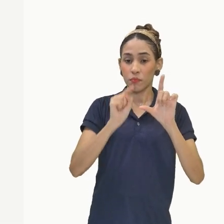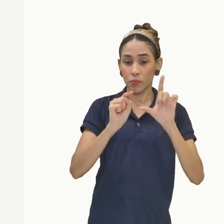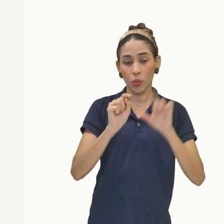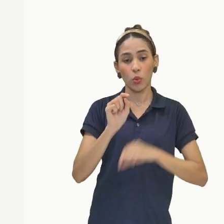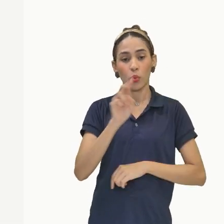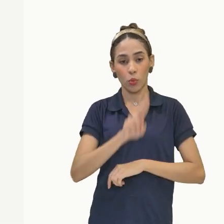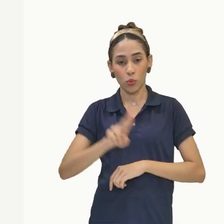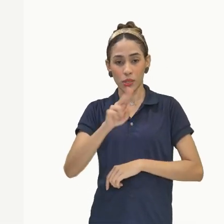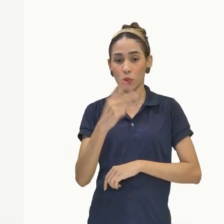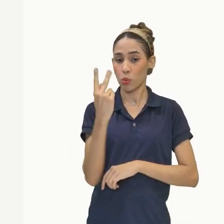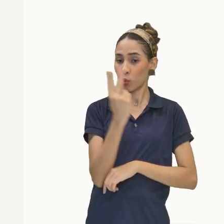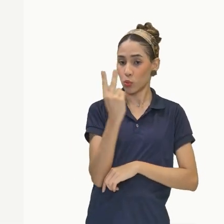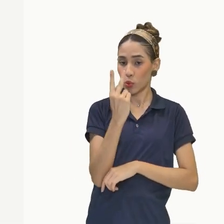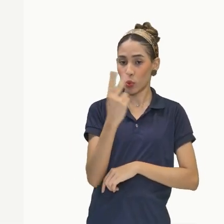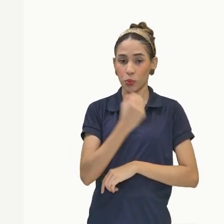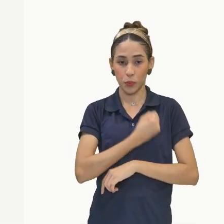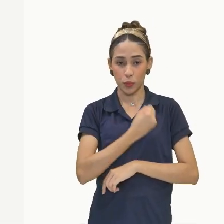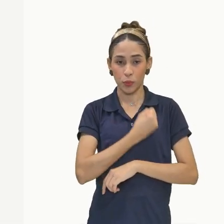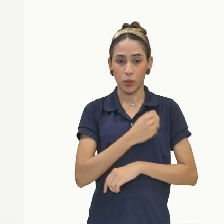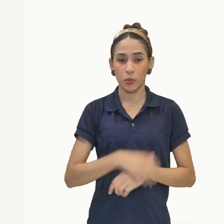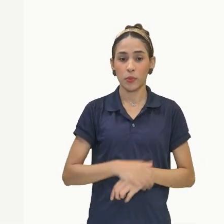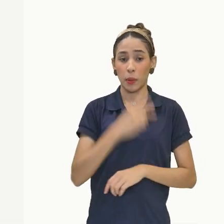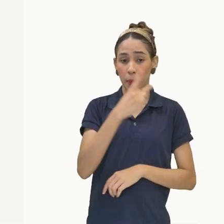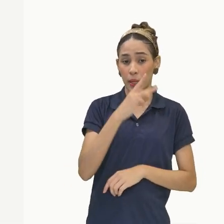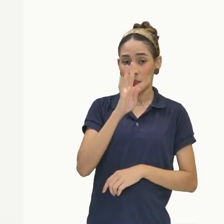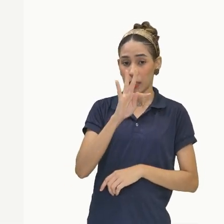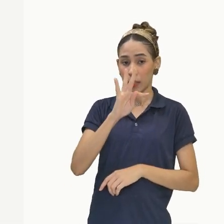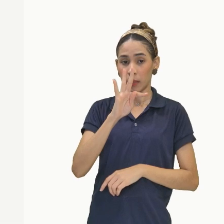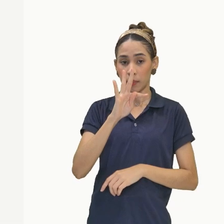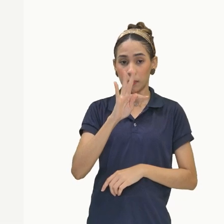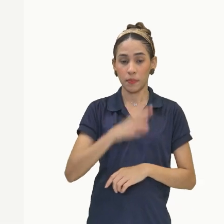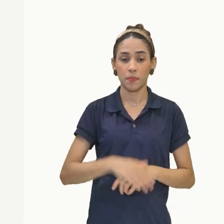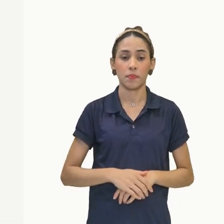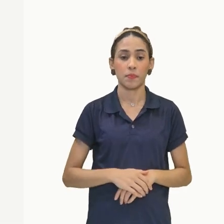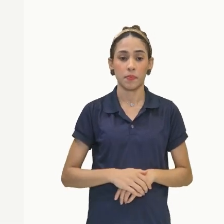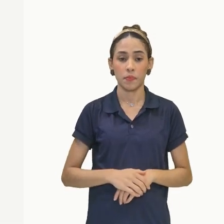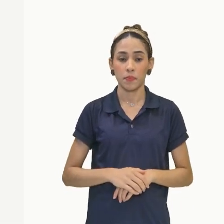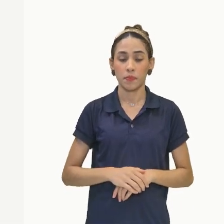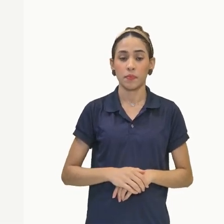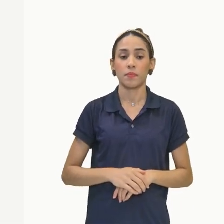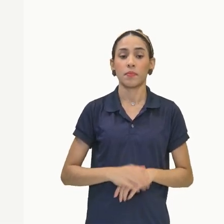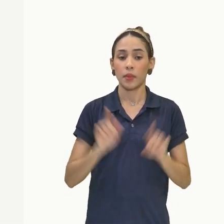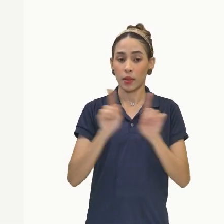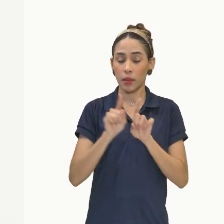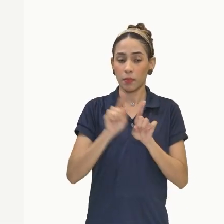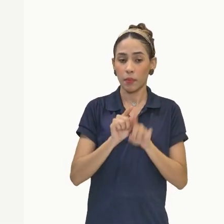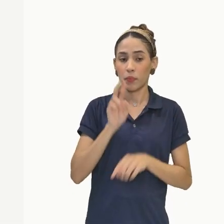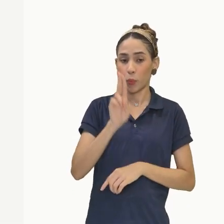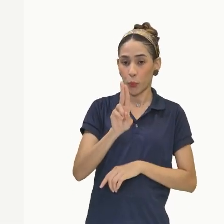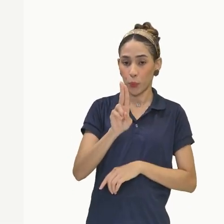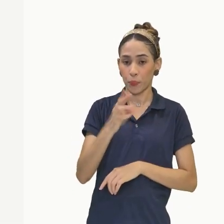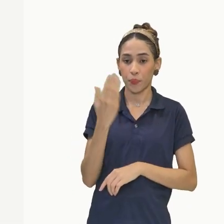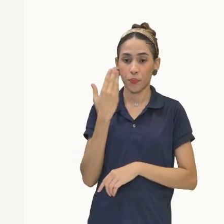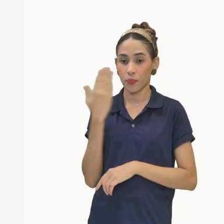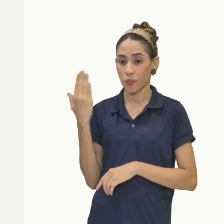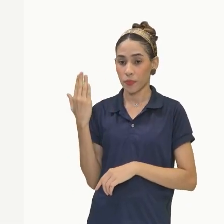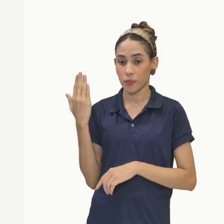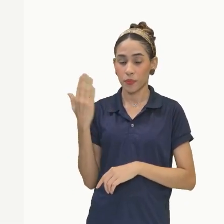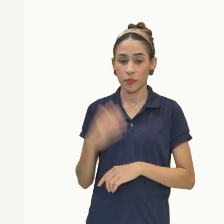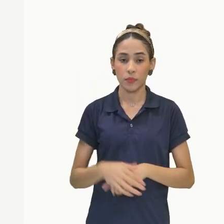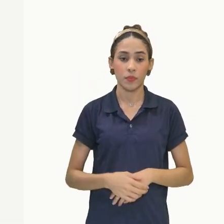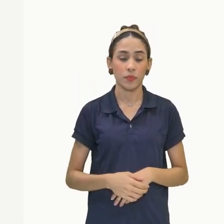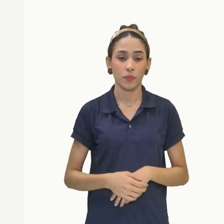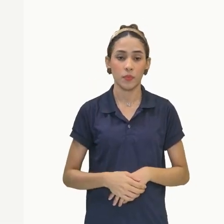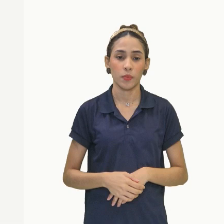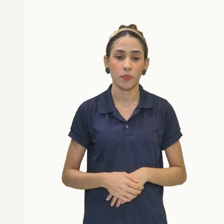utilizando a expressão potência total é U vezes I, como eu mostrei lá anteriormente. E